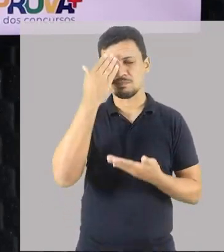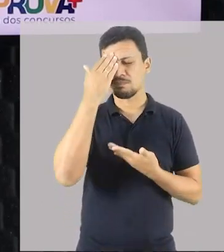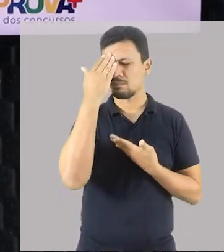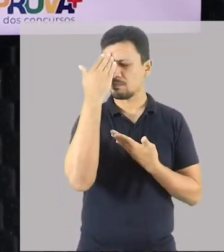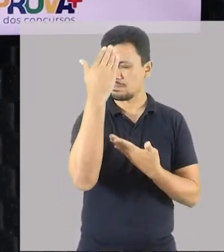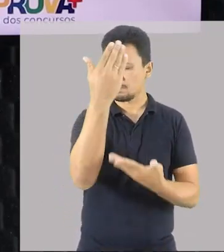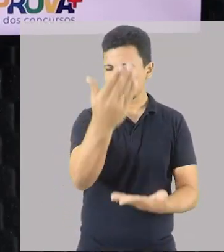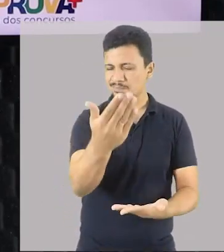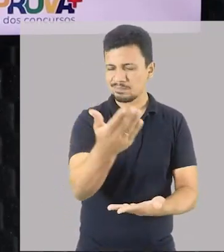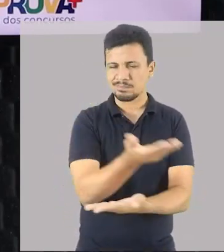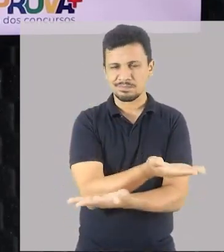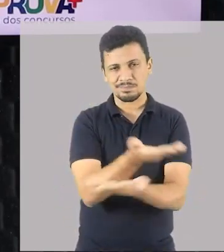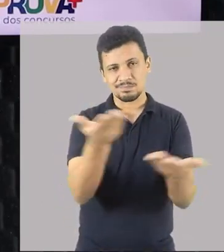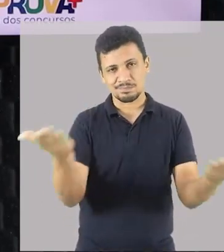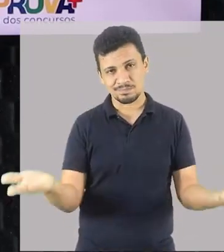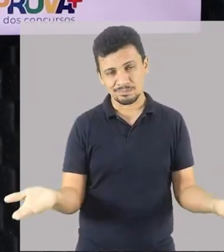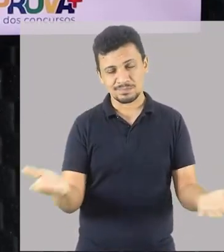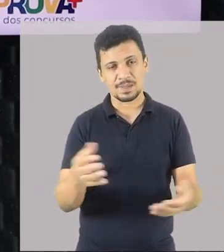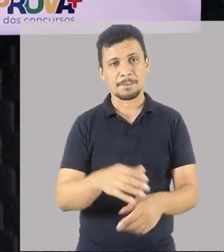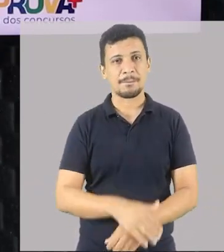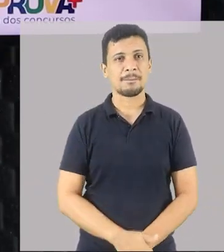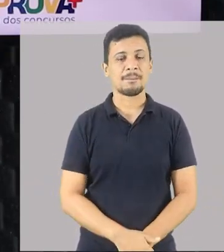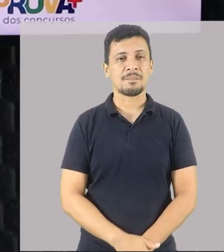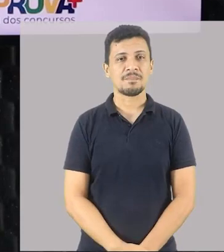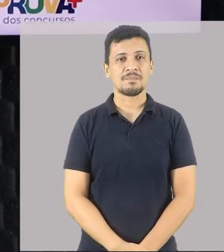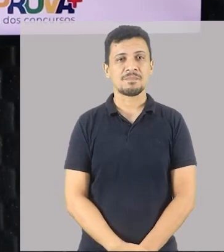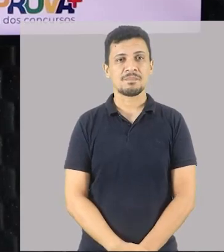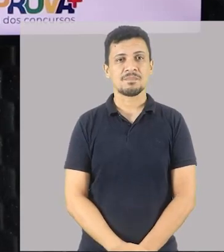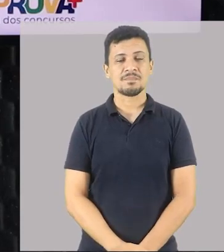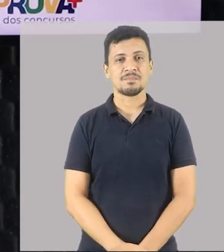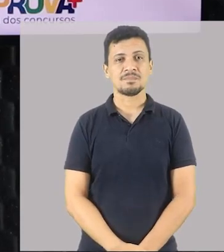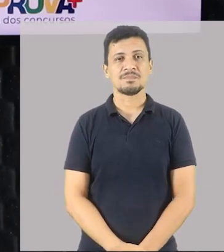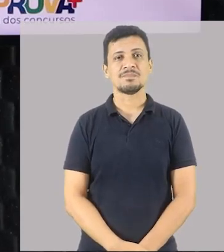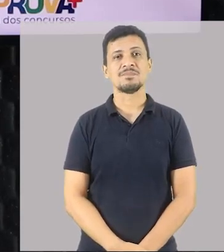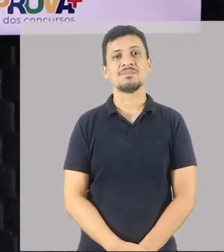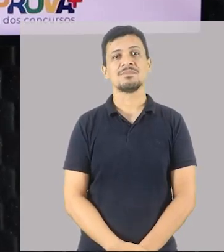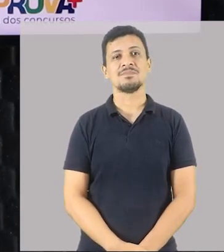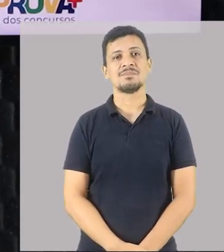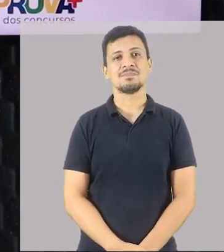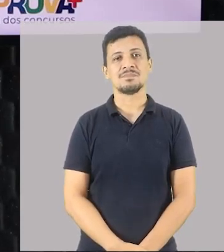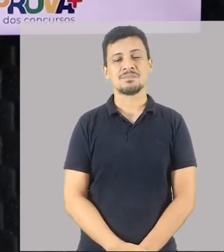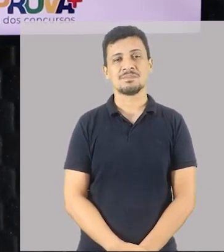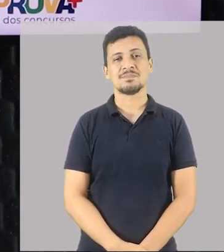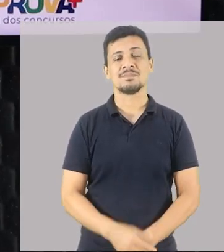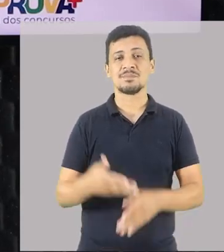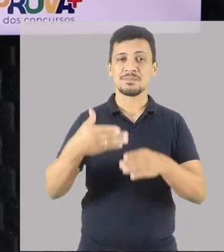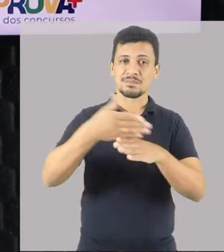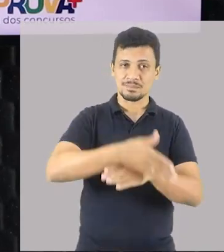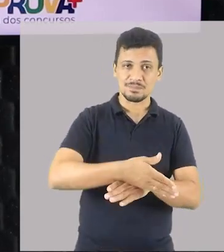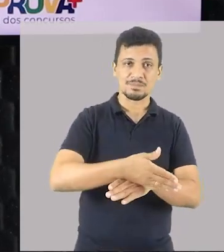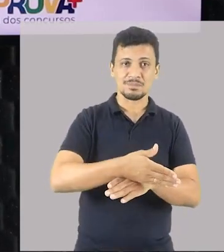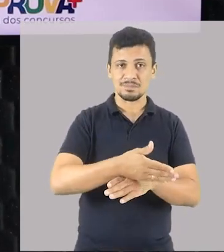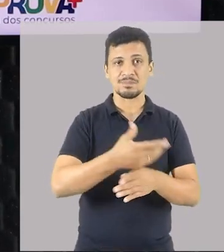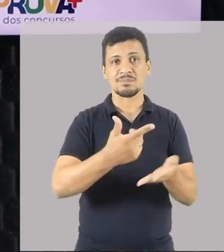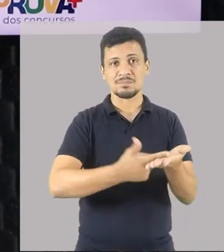aí a participação de vocês, a colaboração. E, mais uma vez, eu peço que acessem o